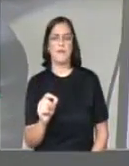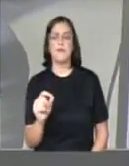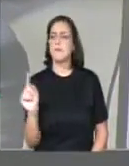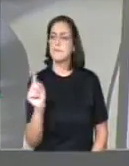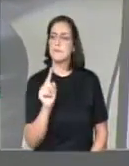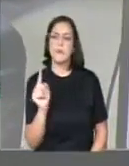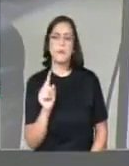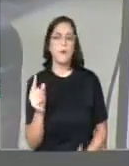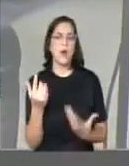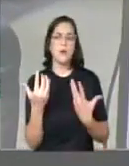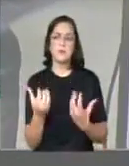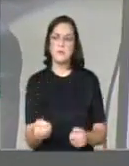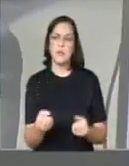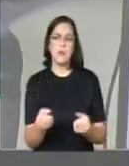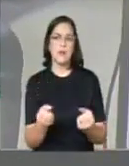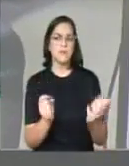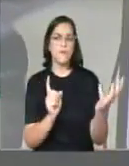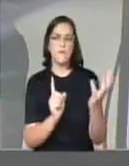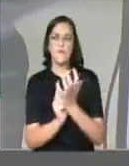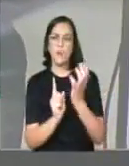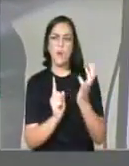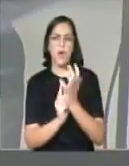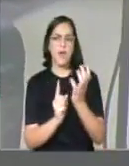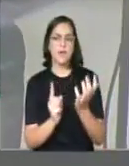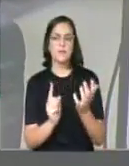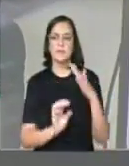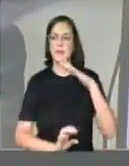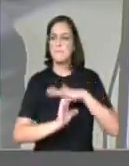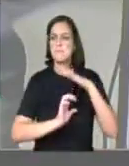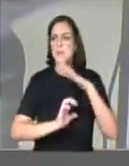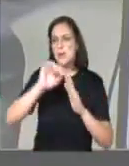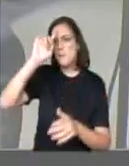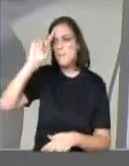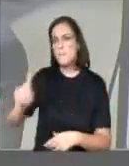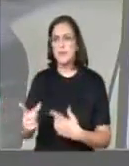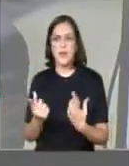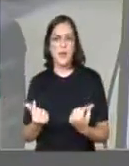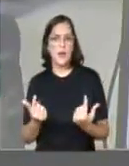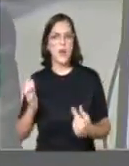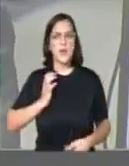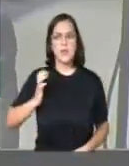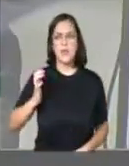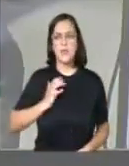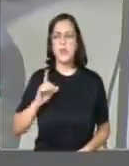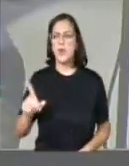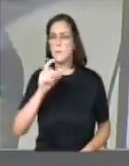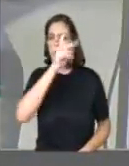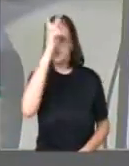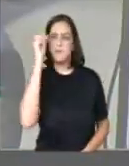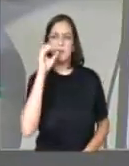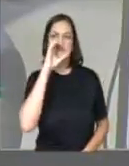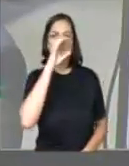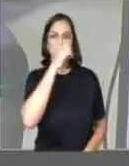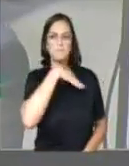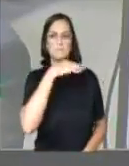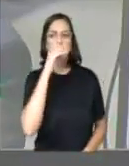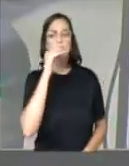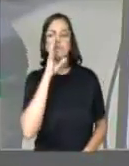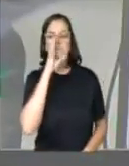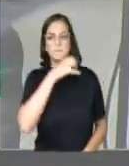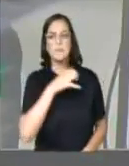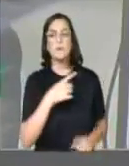se curva à influência financeira de grupos econômicos, inclusive daqueles que têm interesse na instalação